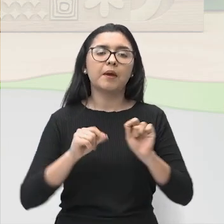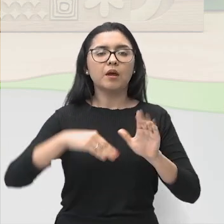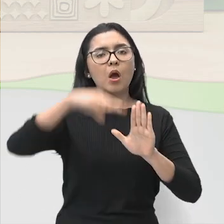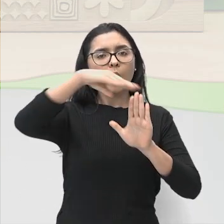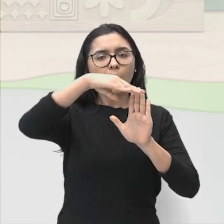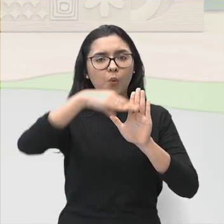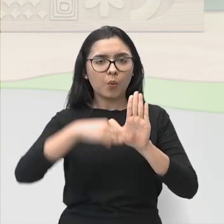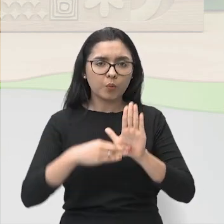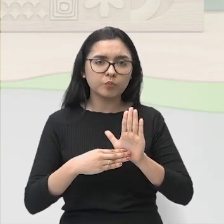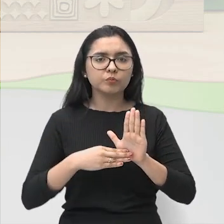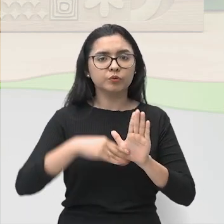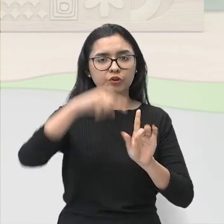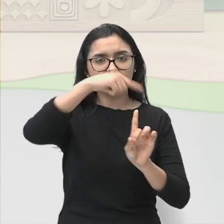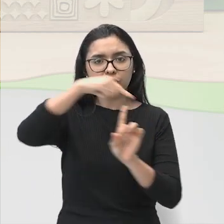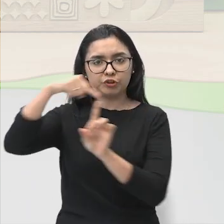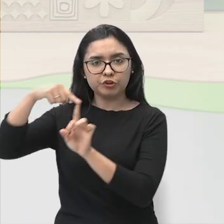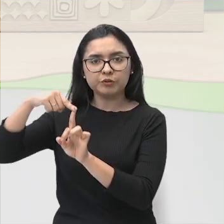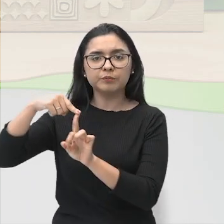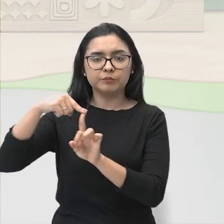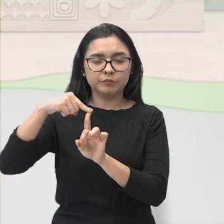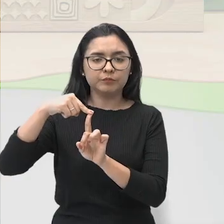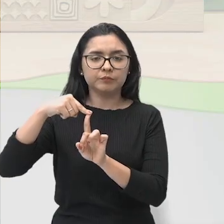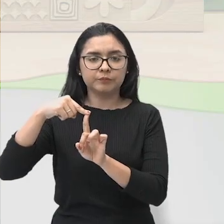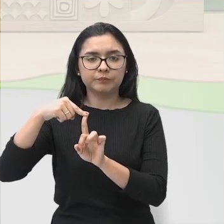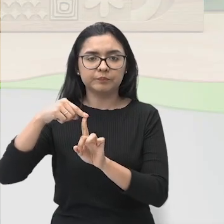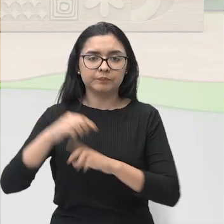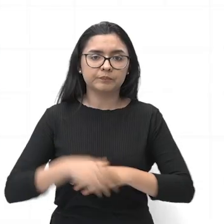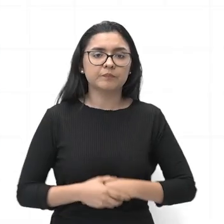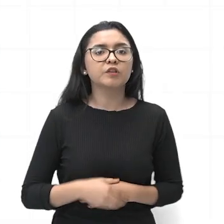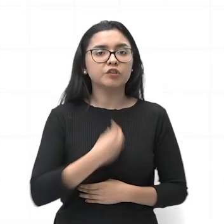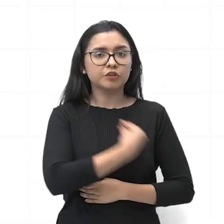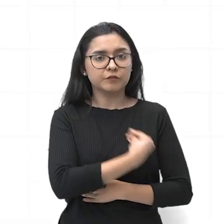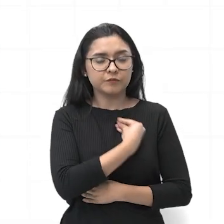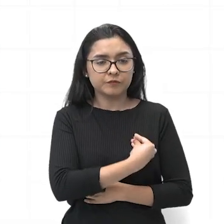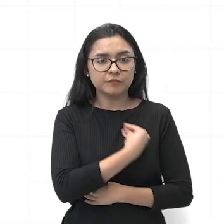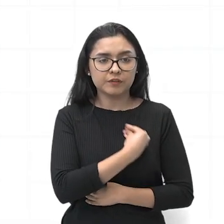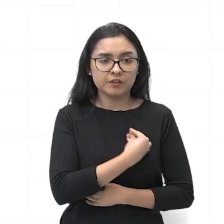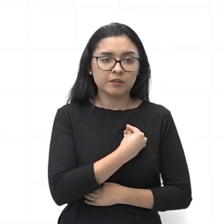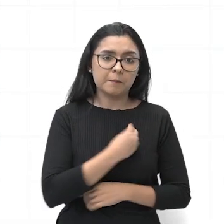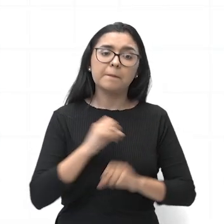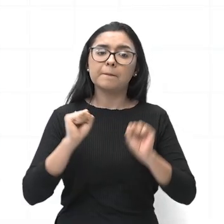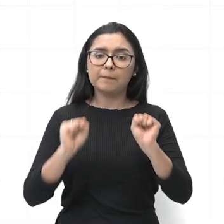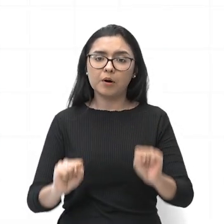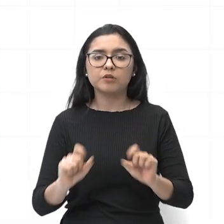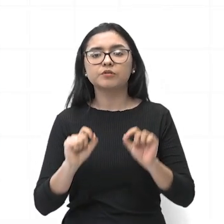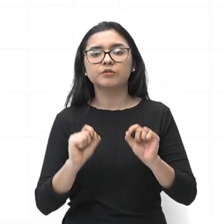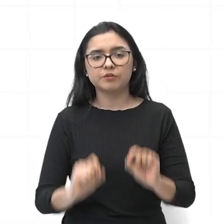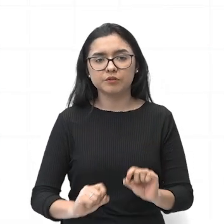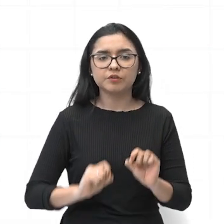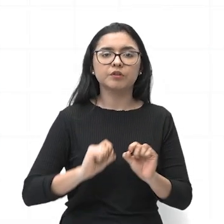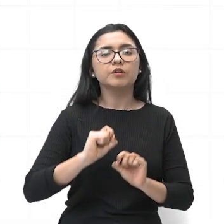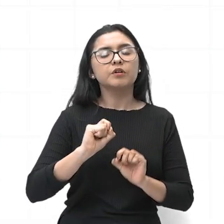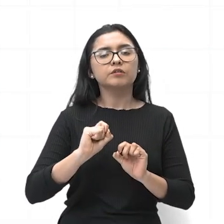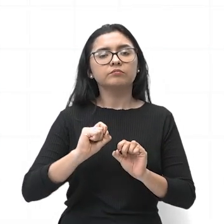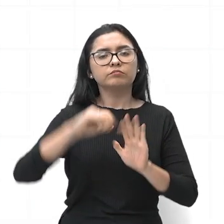organização dos sistemas vivos podem ser